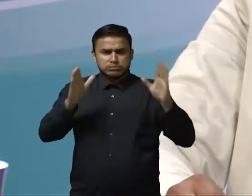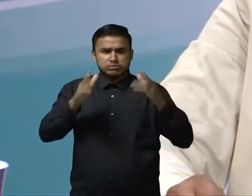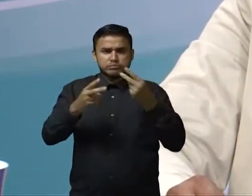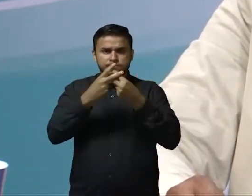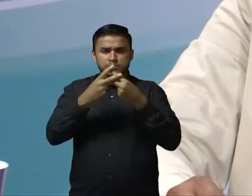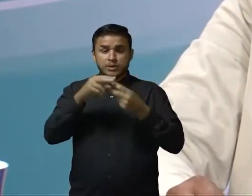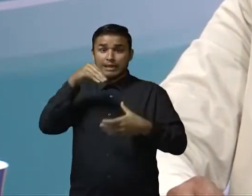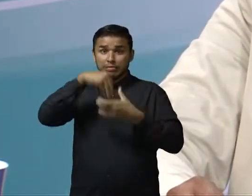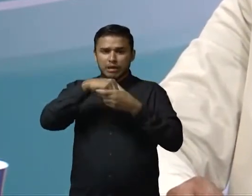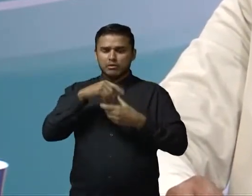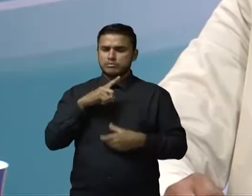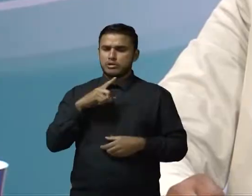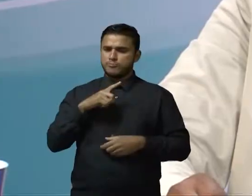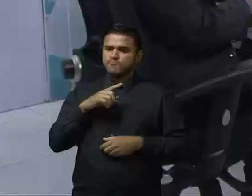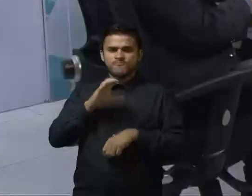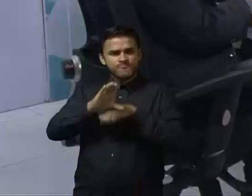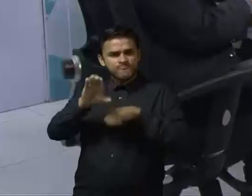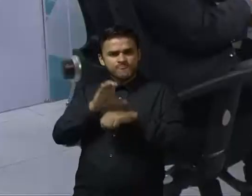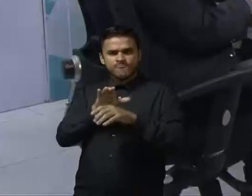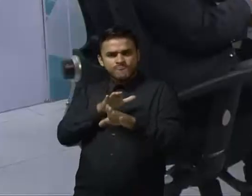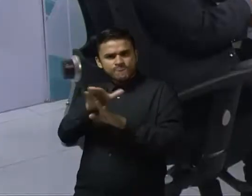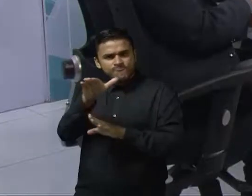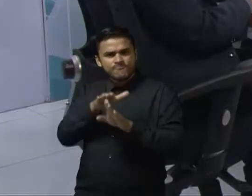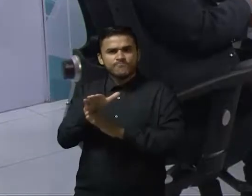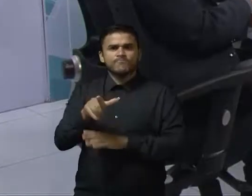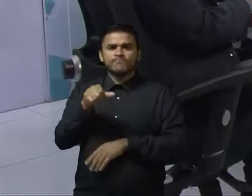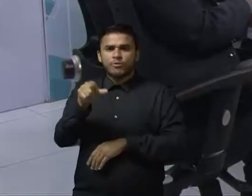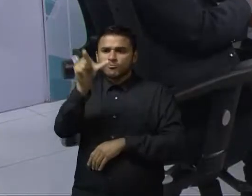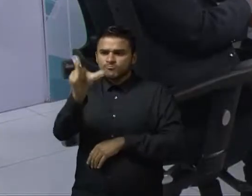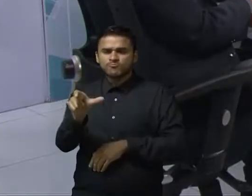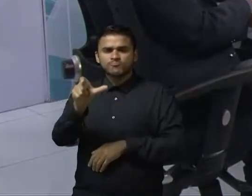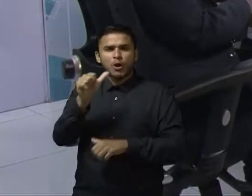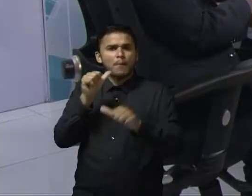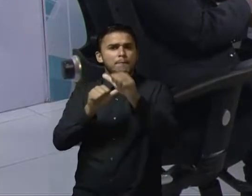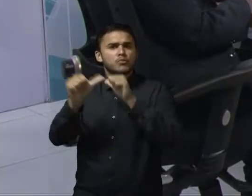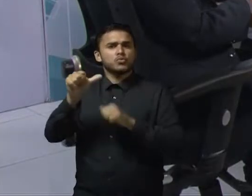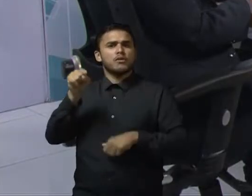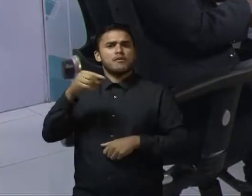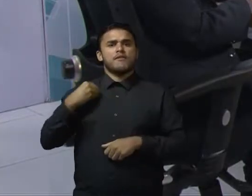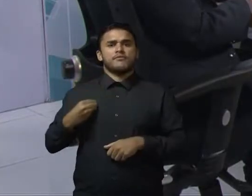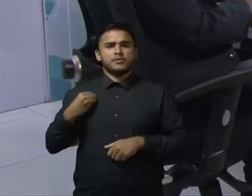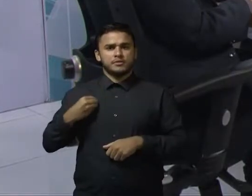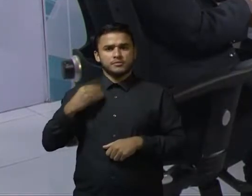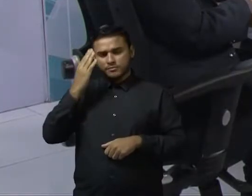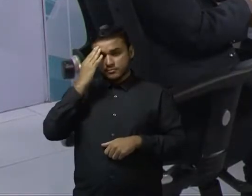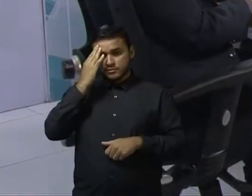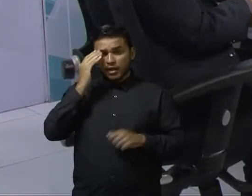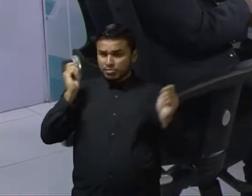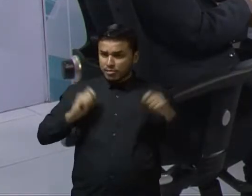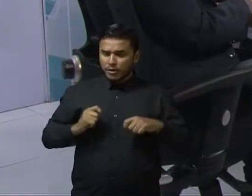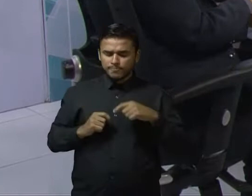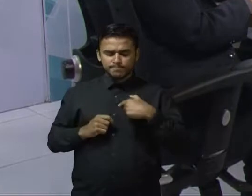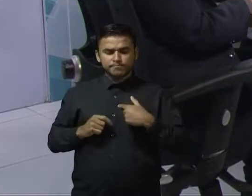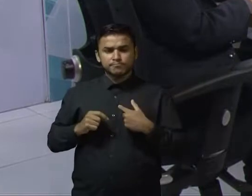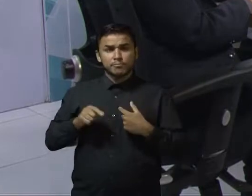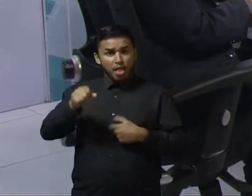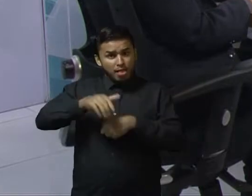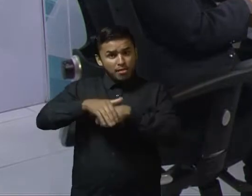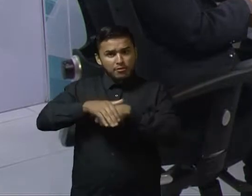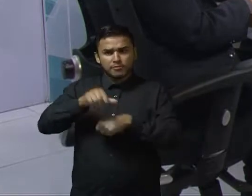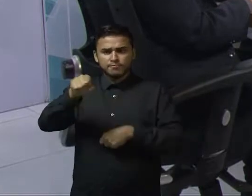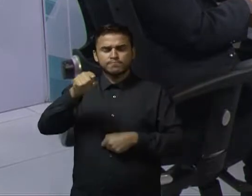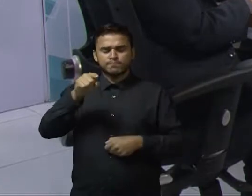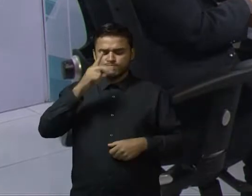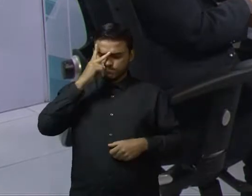de eficiência tal, que seja ao indivíduo infrator oportunizado realmente uma condição de que ele se reveja